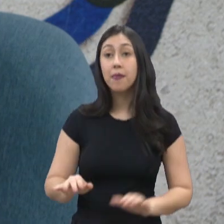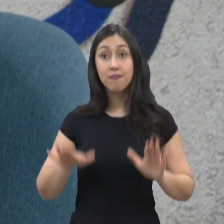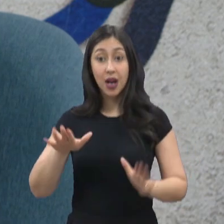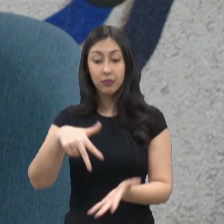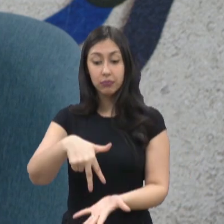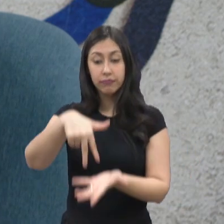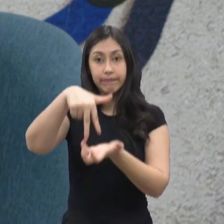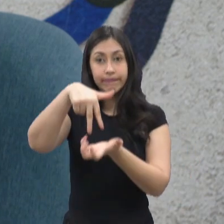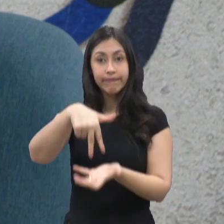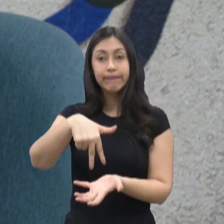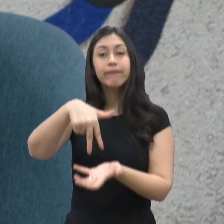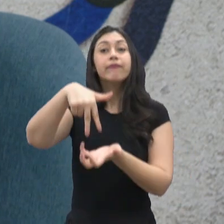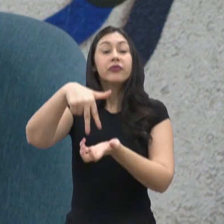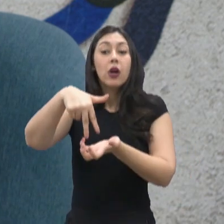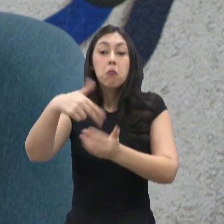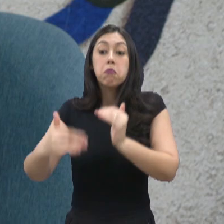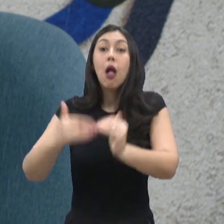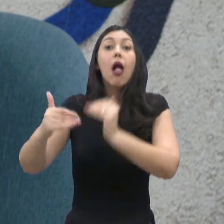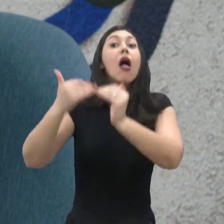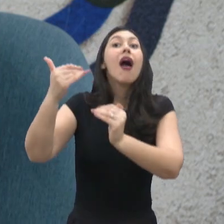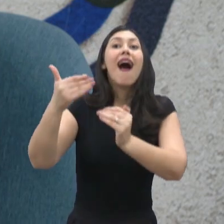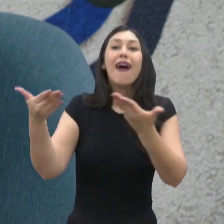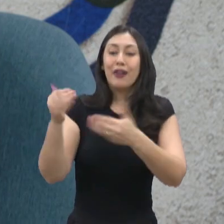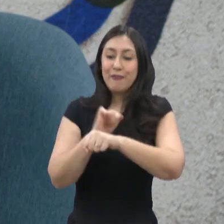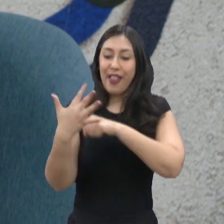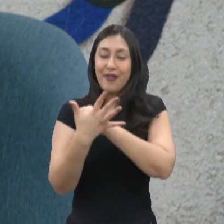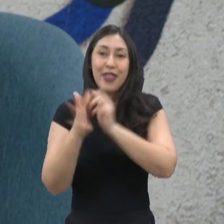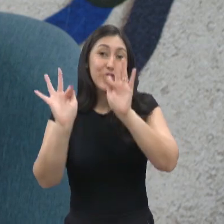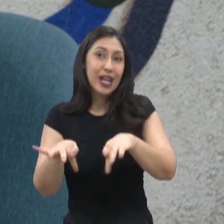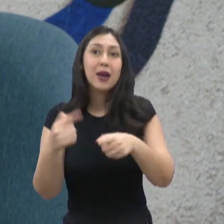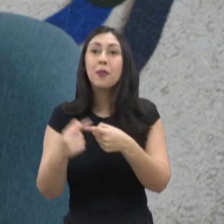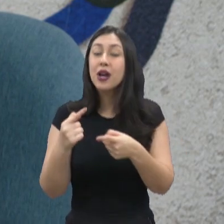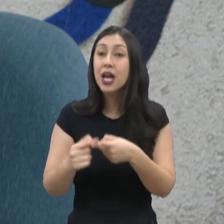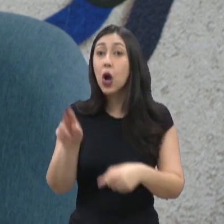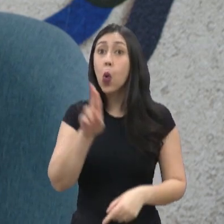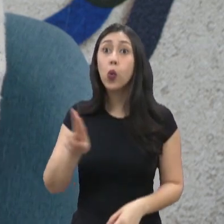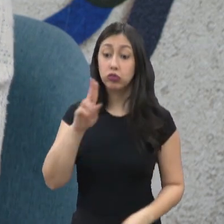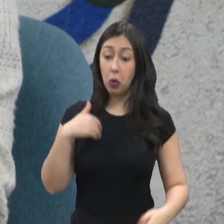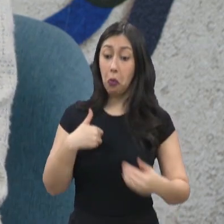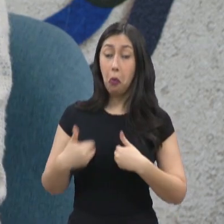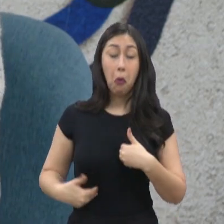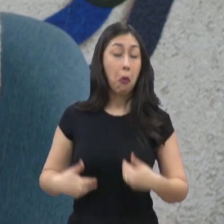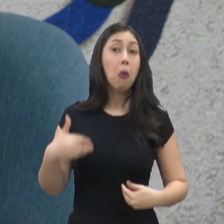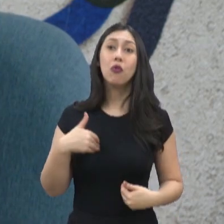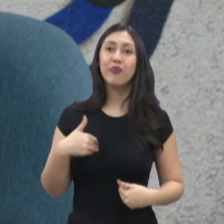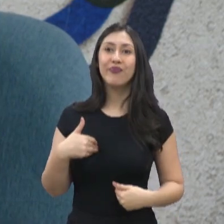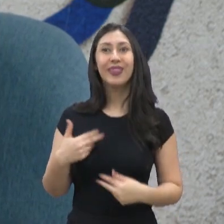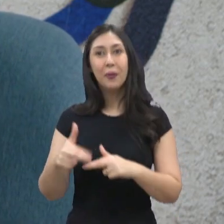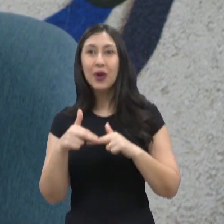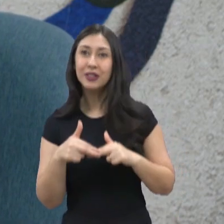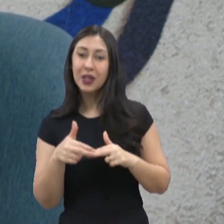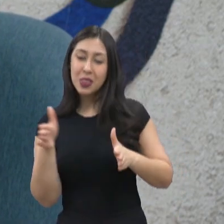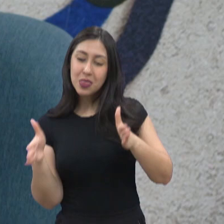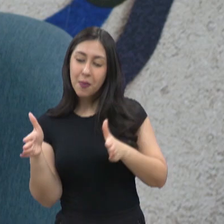ganhou essa ampliação após a pandemia, porque a calistenia é um treino com o peso do próprio corpo. Então, durante a pandemia, que as pessoas estavam ali